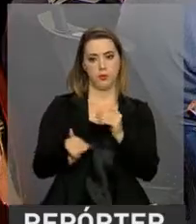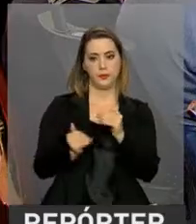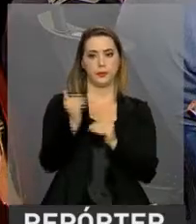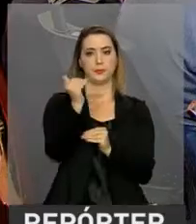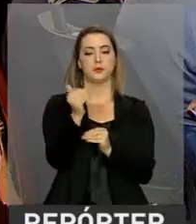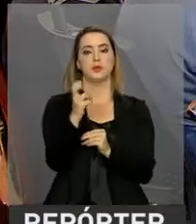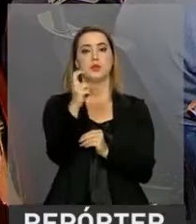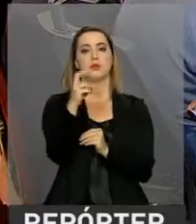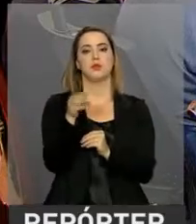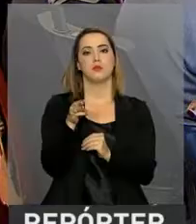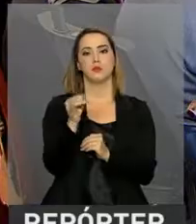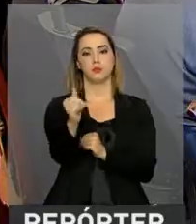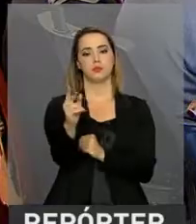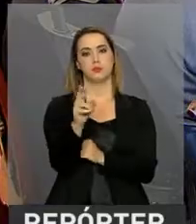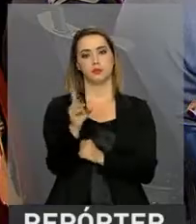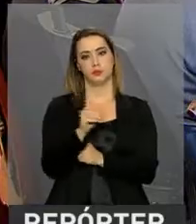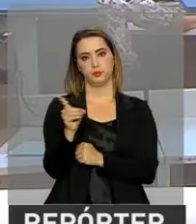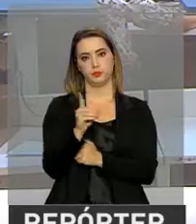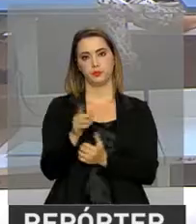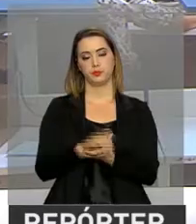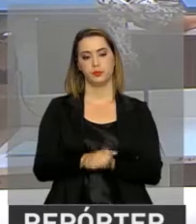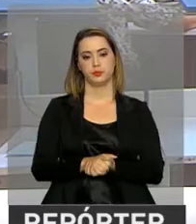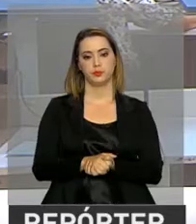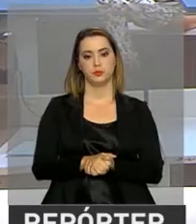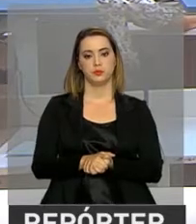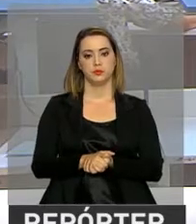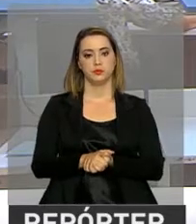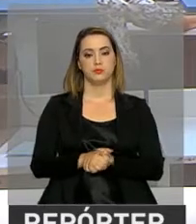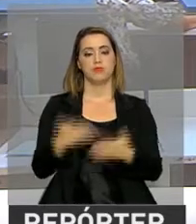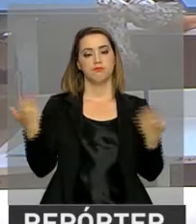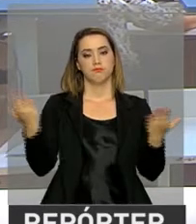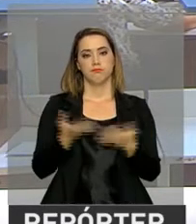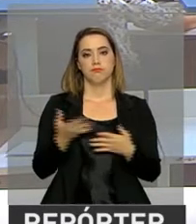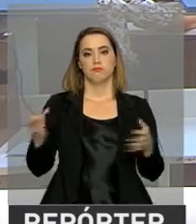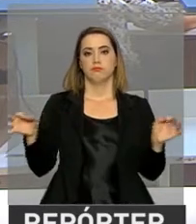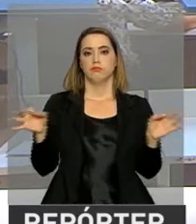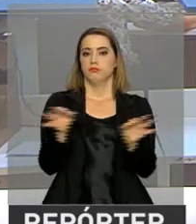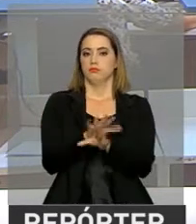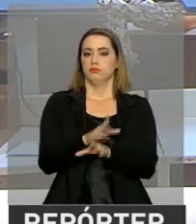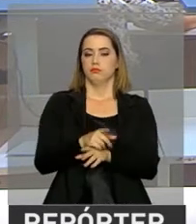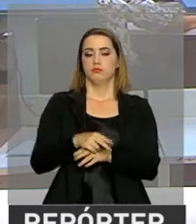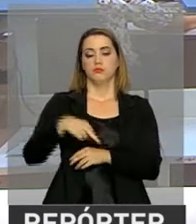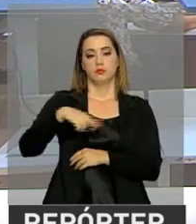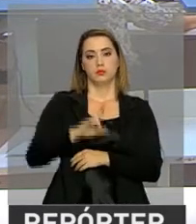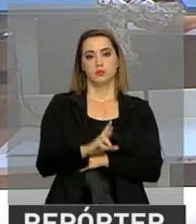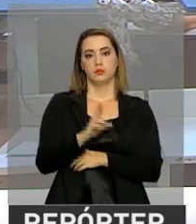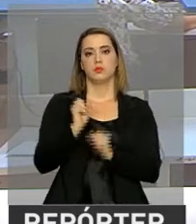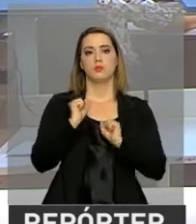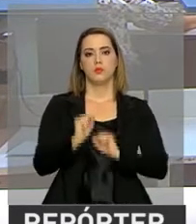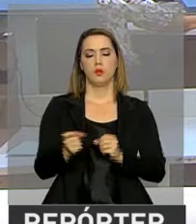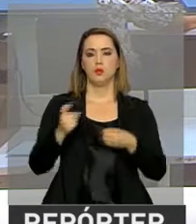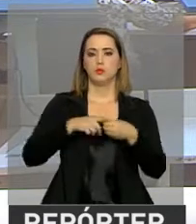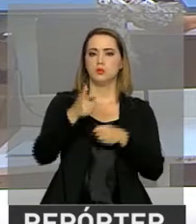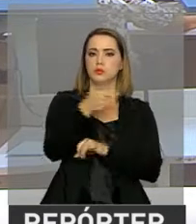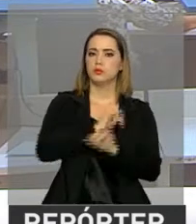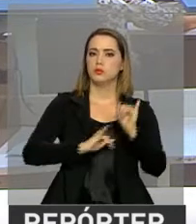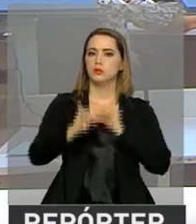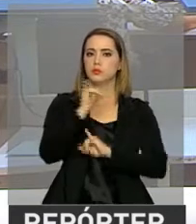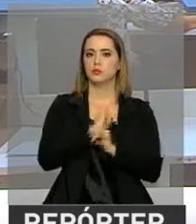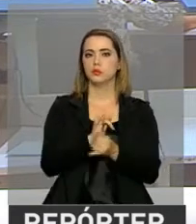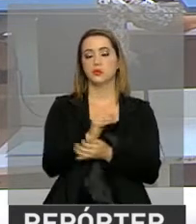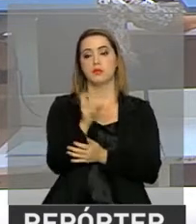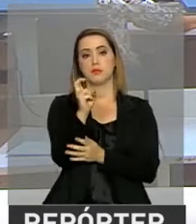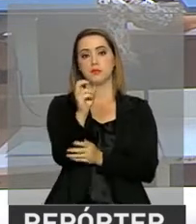valor de 5 bilhões de dólares e aqui termina esta edição do repórter nbr podemos voltar a qualquer momento com outras